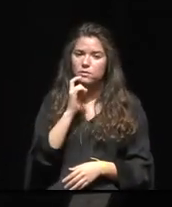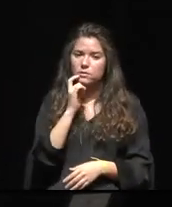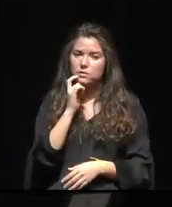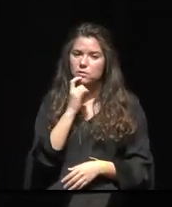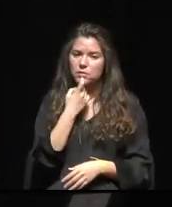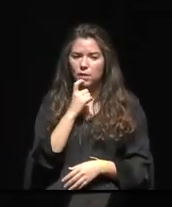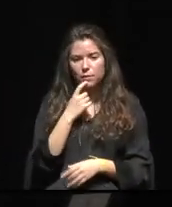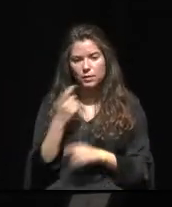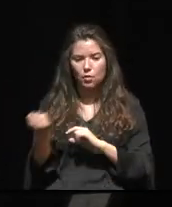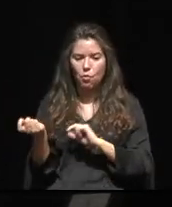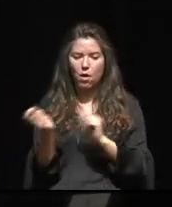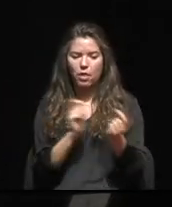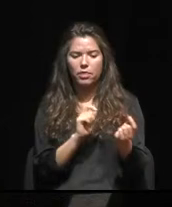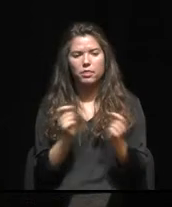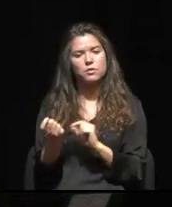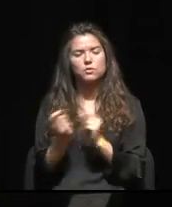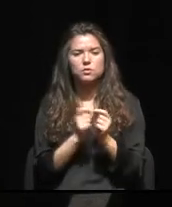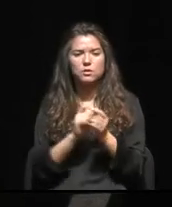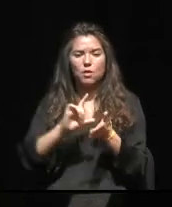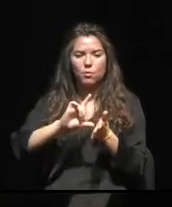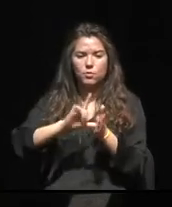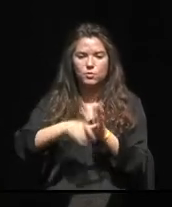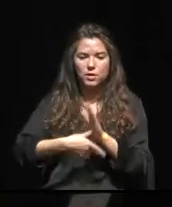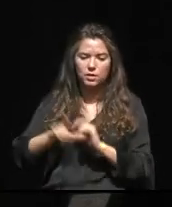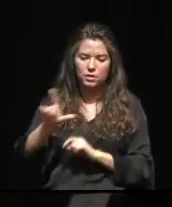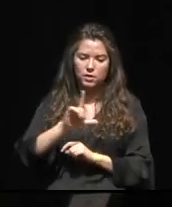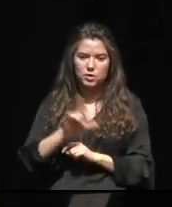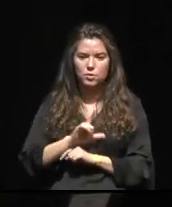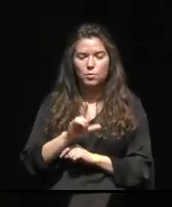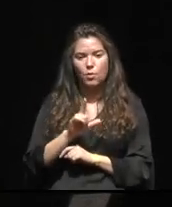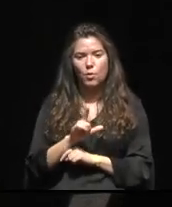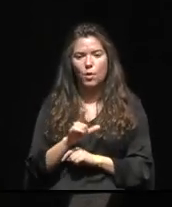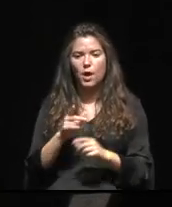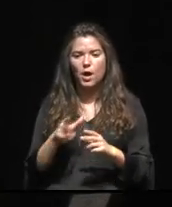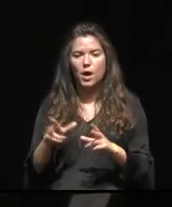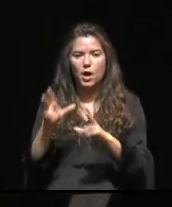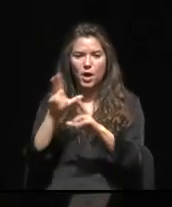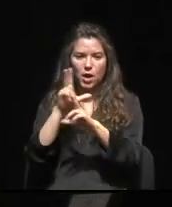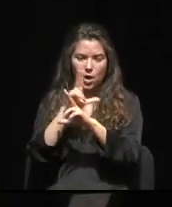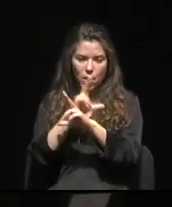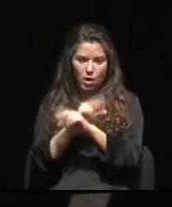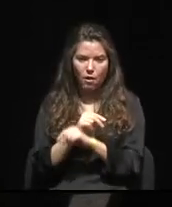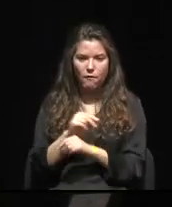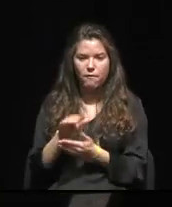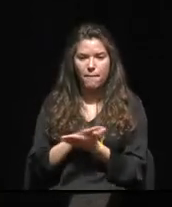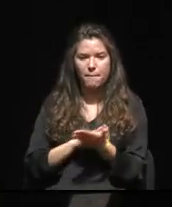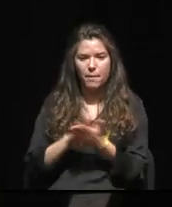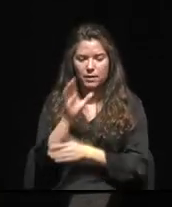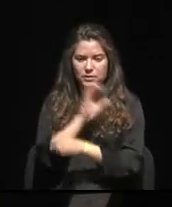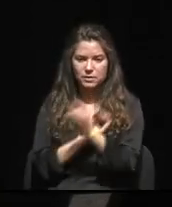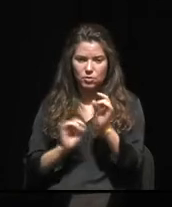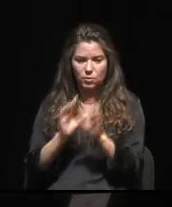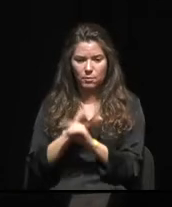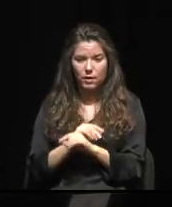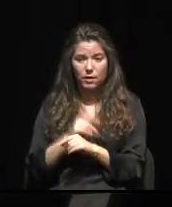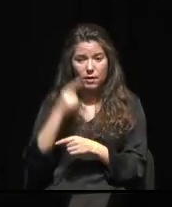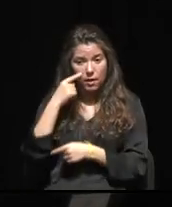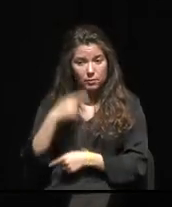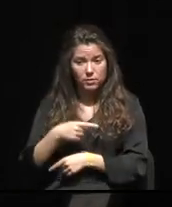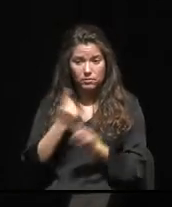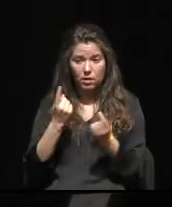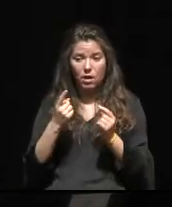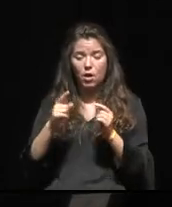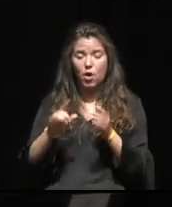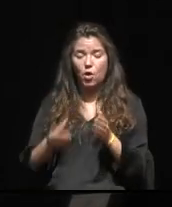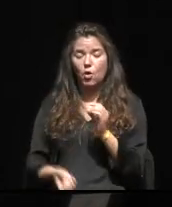estarmos num debate eh sobre o projeto Lisboa Nova Barra House europeia que apresentará 12 concursos